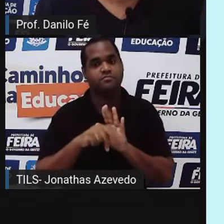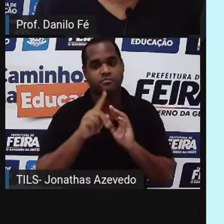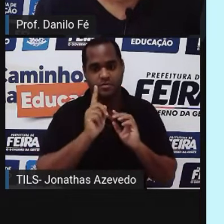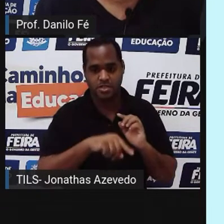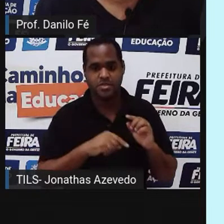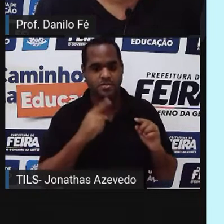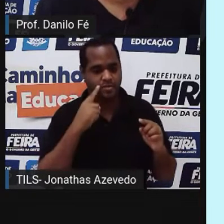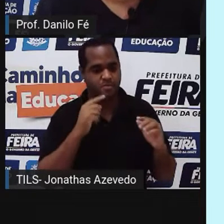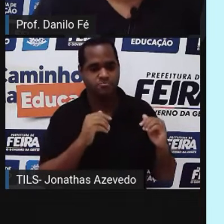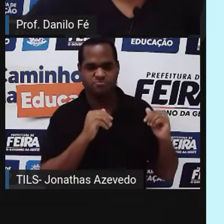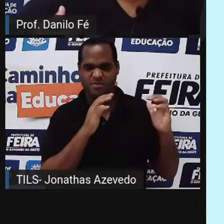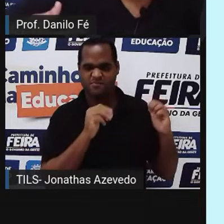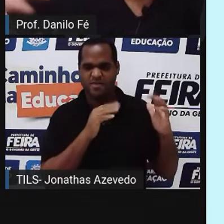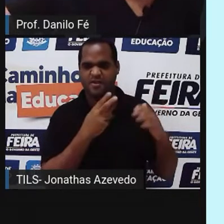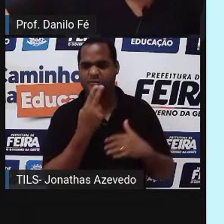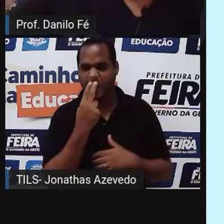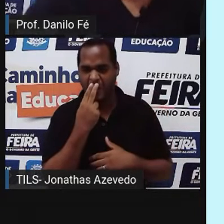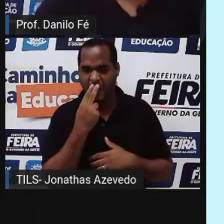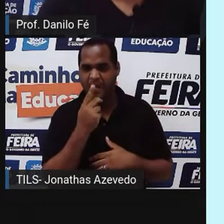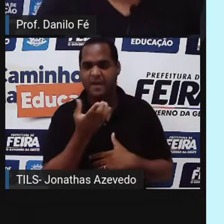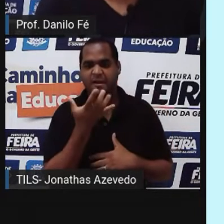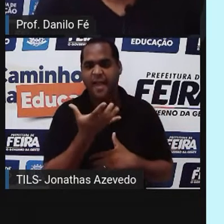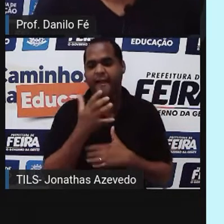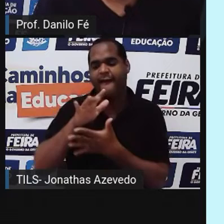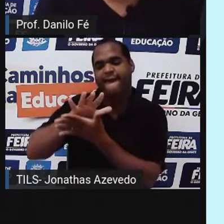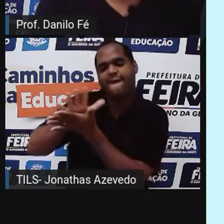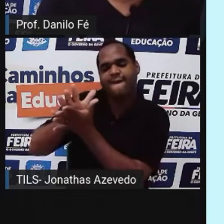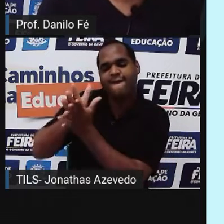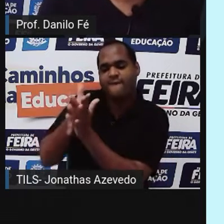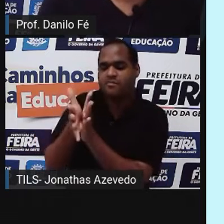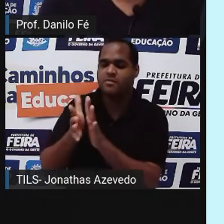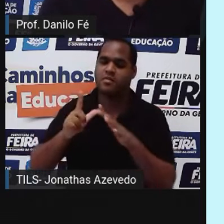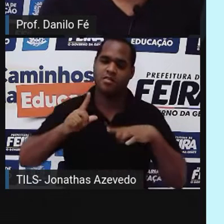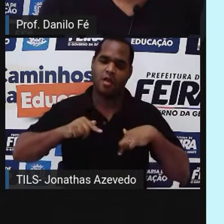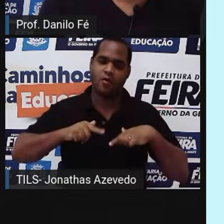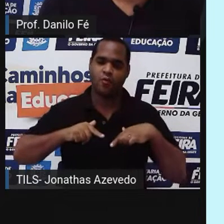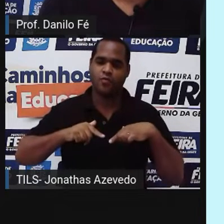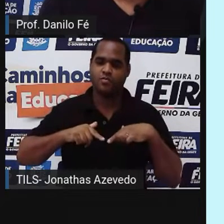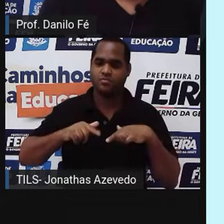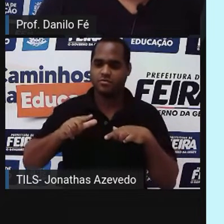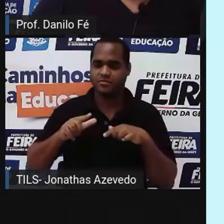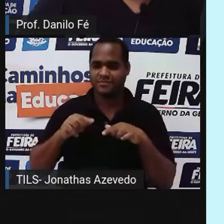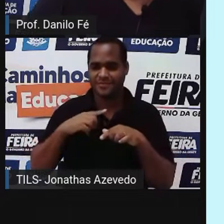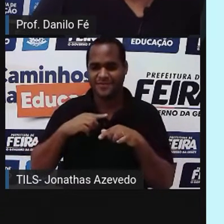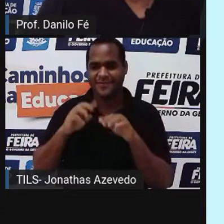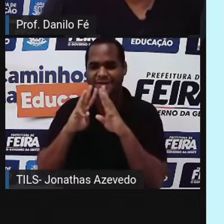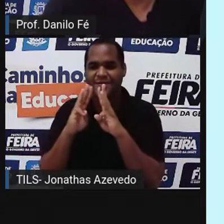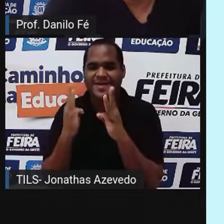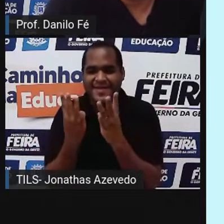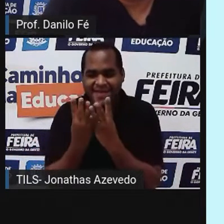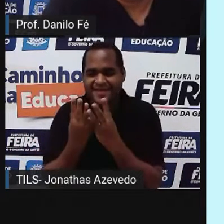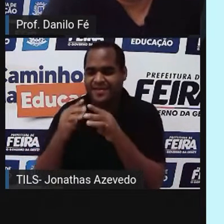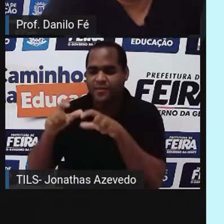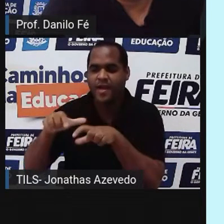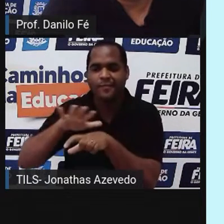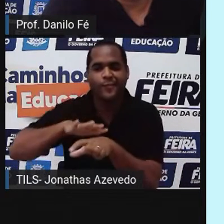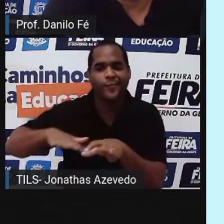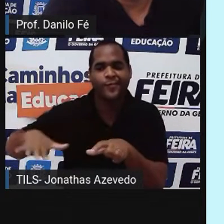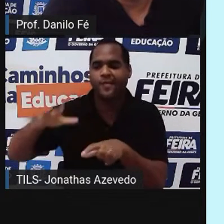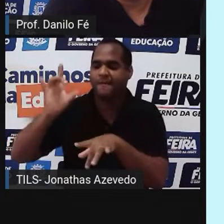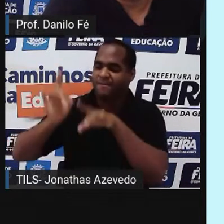maior representante, exterminar a raça judaica da face da terra. E aí ele compôs campos